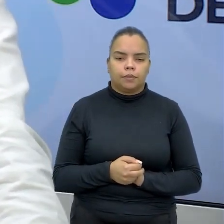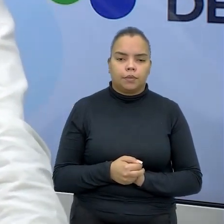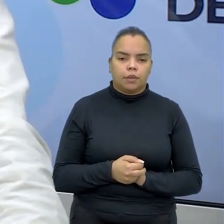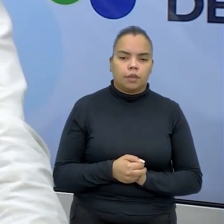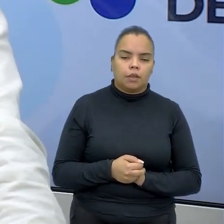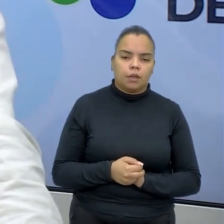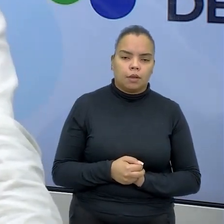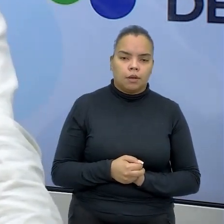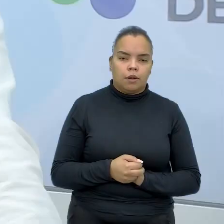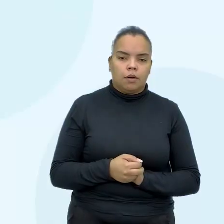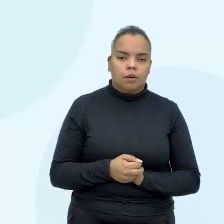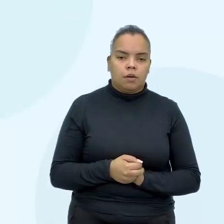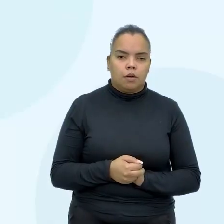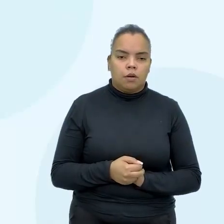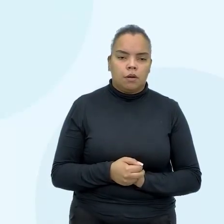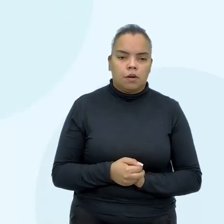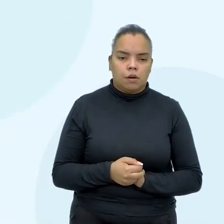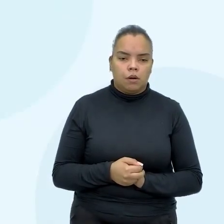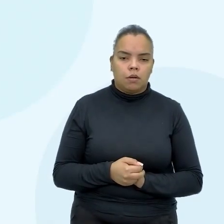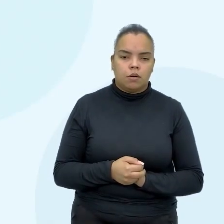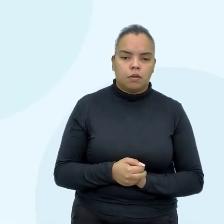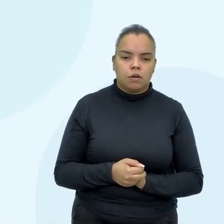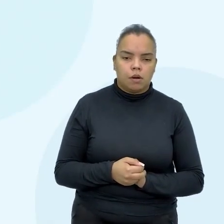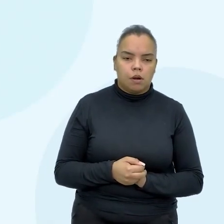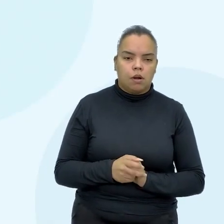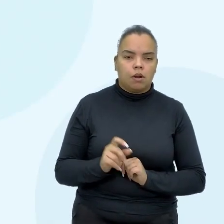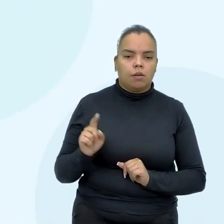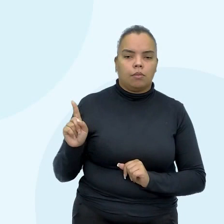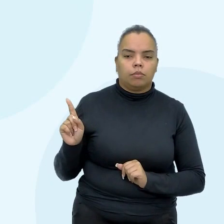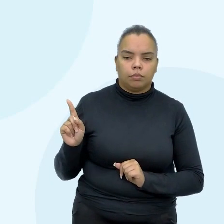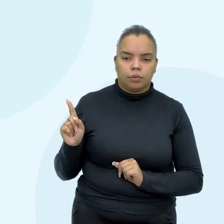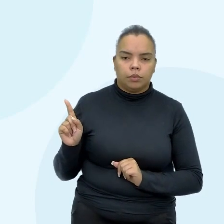aí nós temos no próximo slide aí, né?